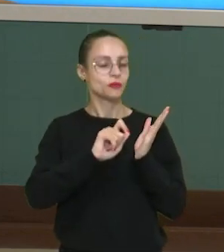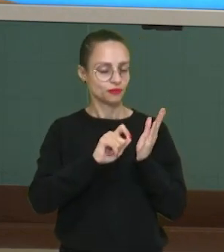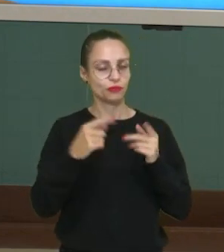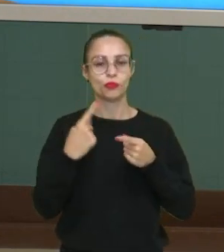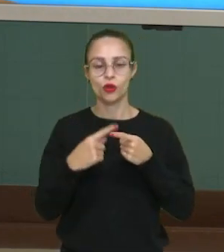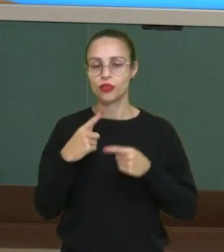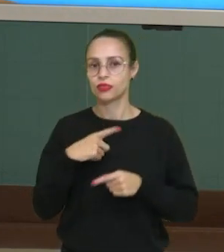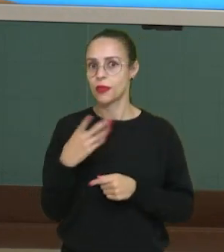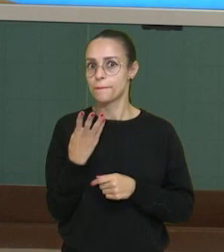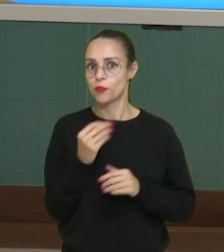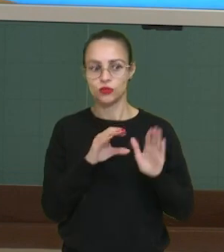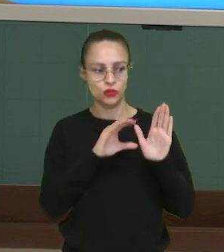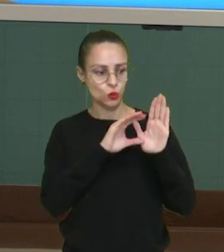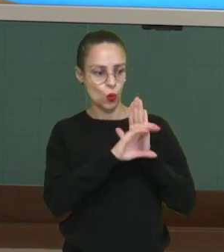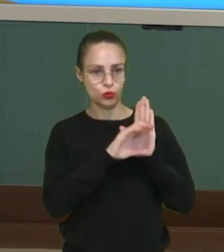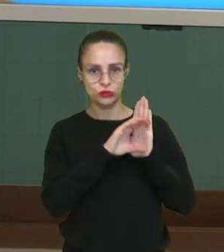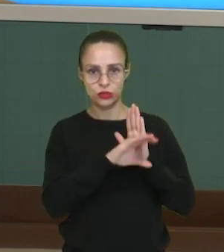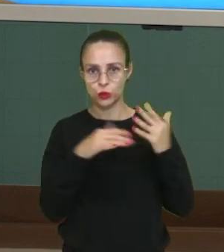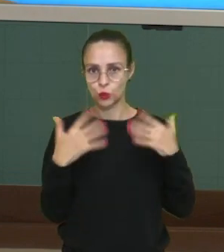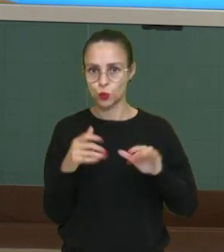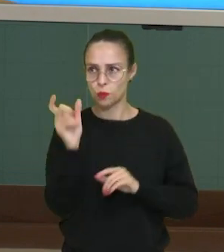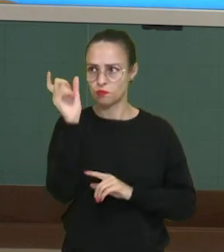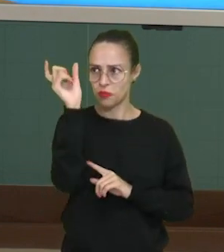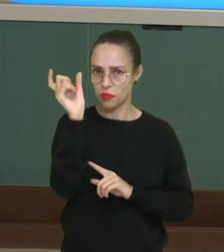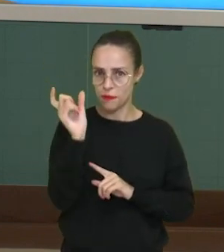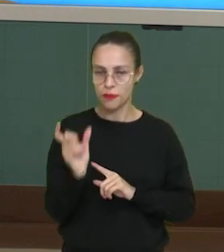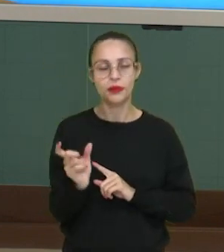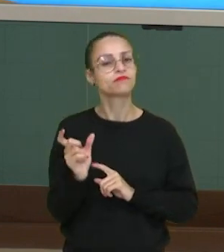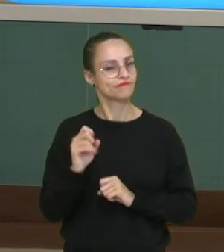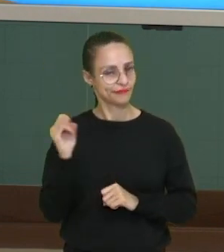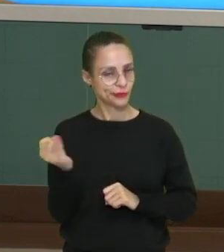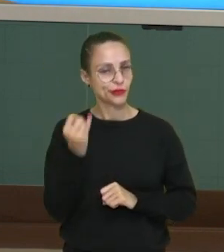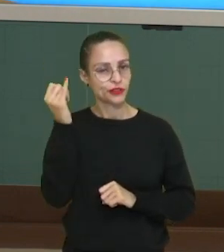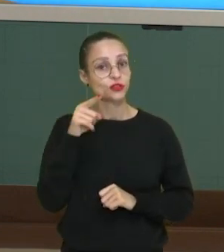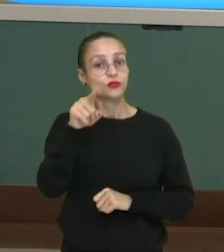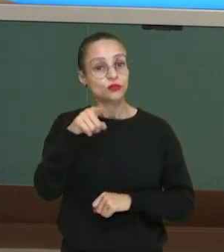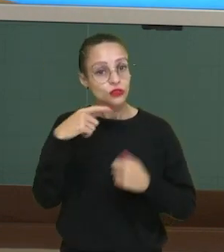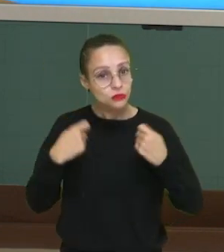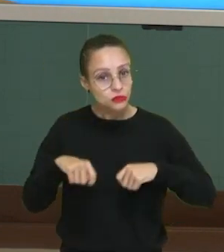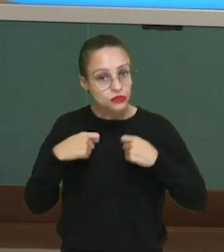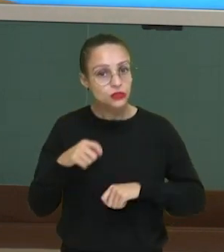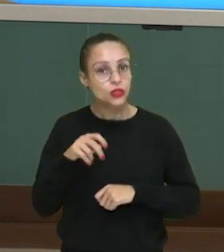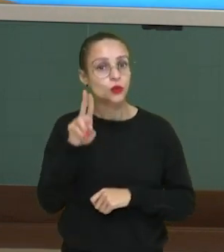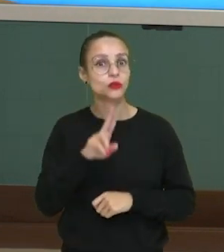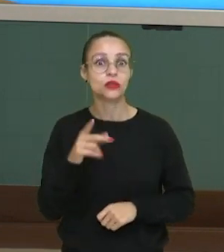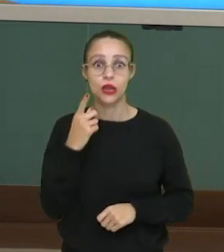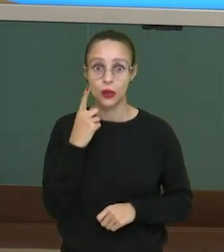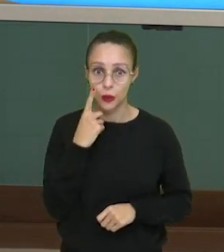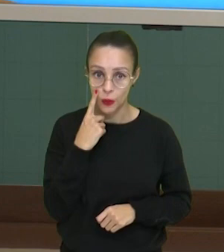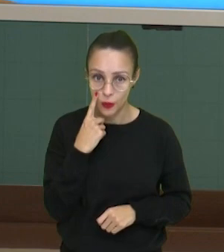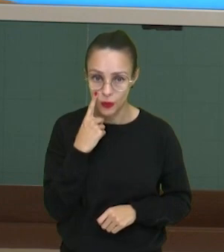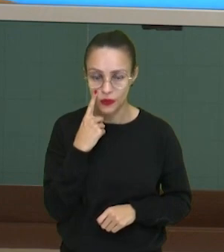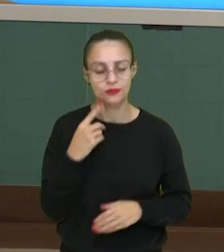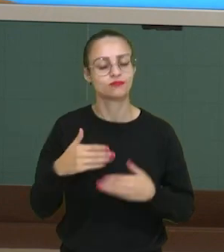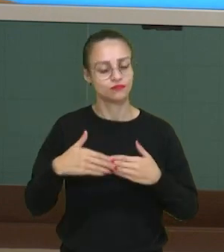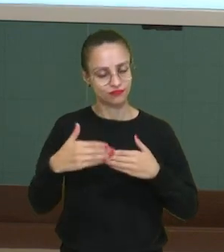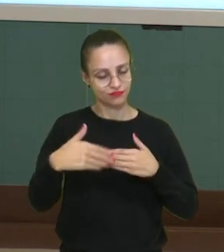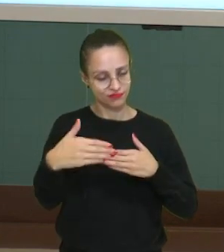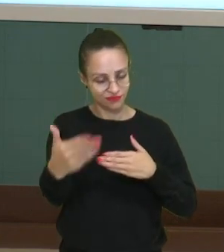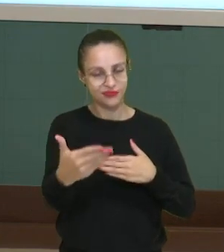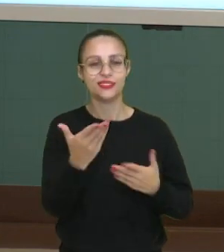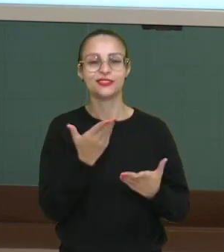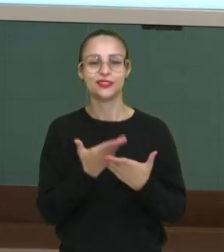muitos conceitos, muitas palavras importantes que você vai usar, olha, em muitas outras